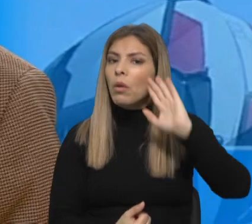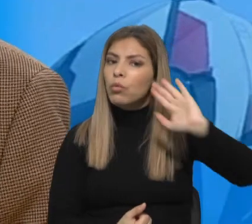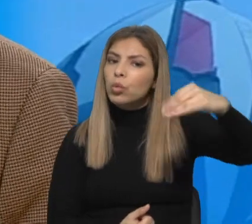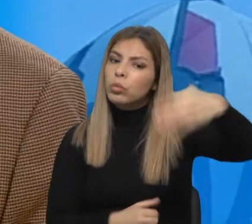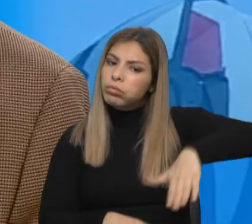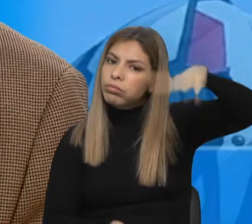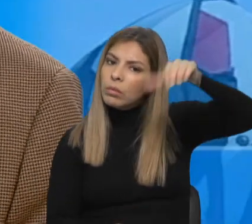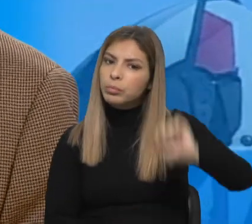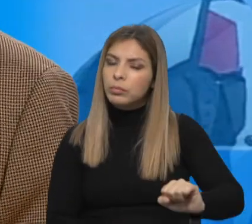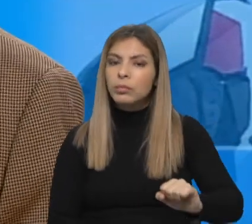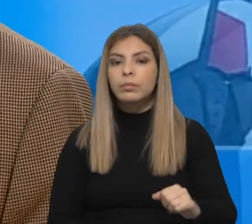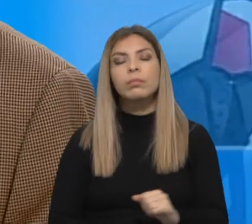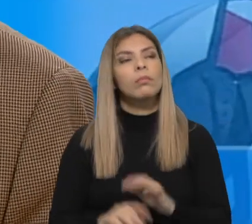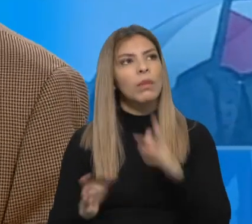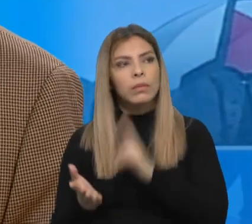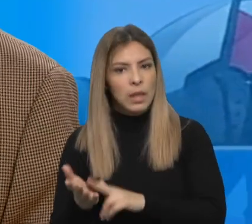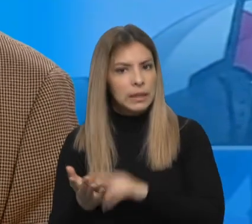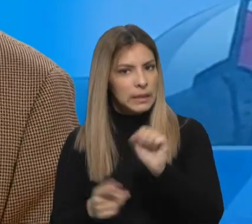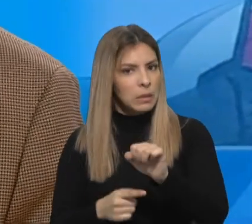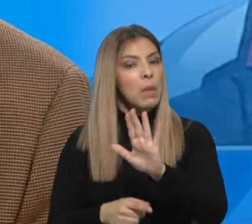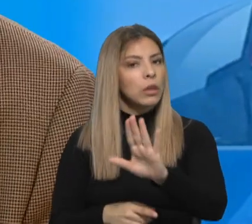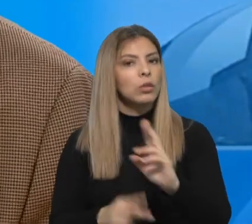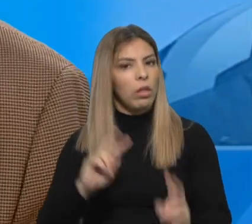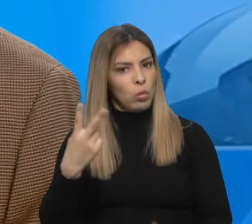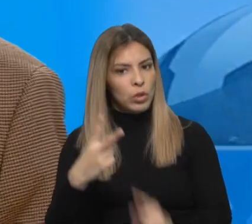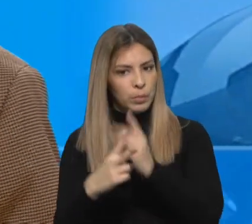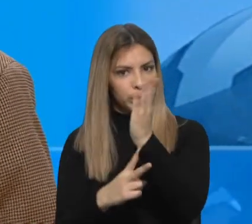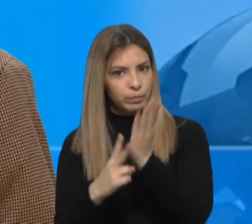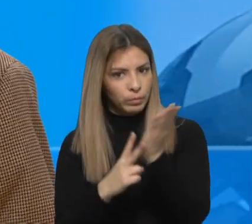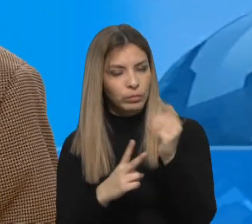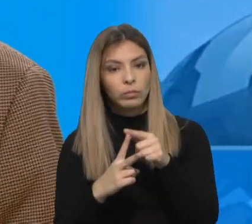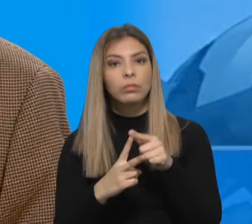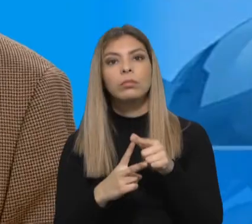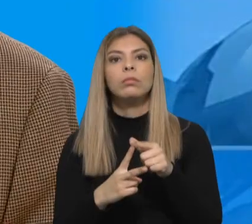mas há duas notas que cumpre salientar. A primeira é de que isto não é